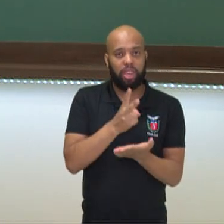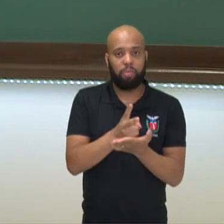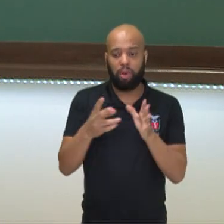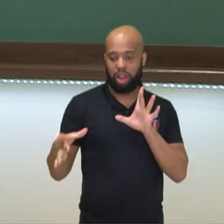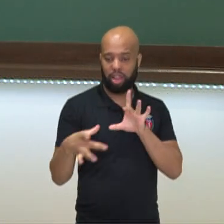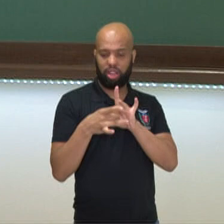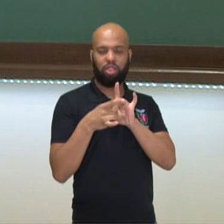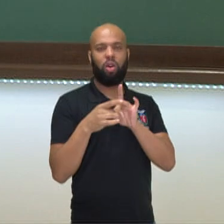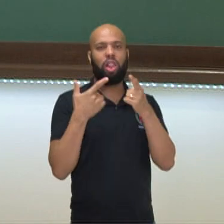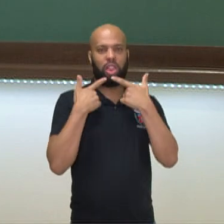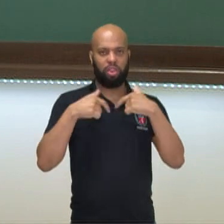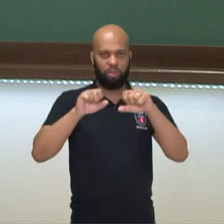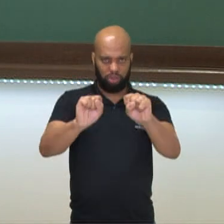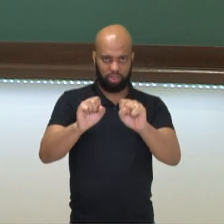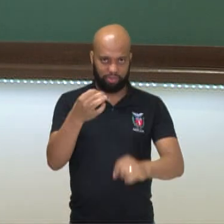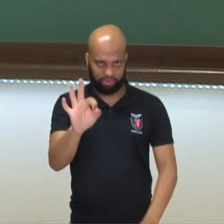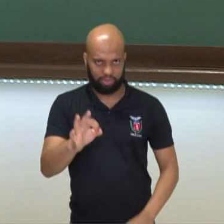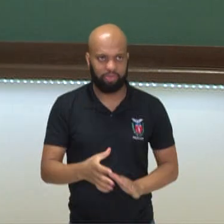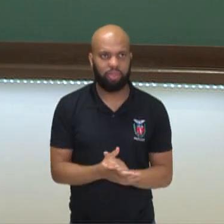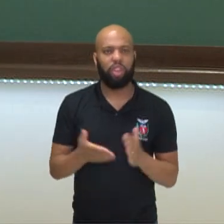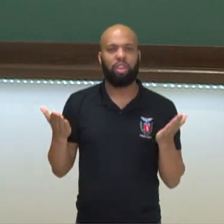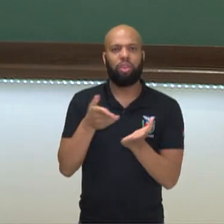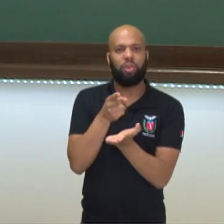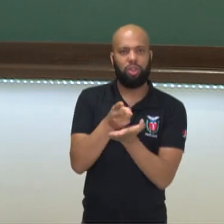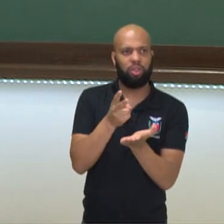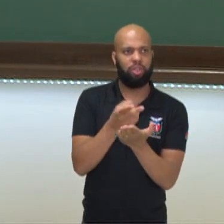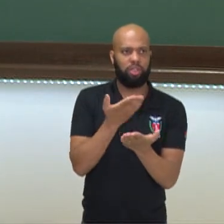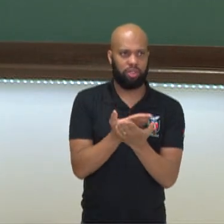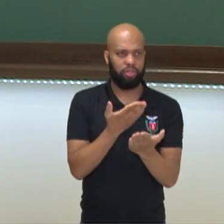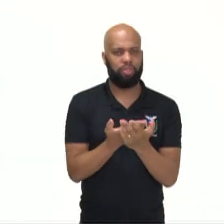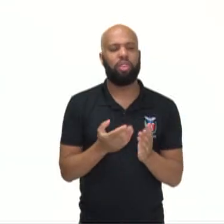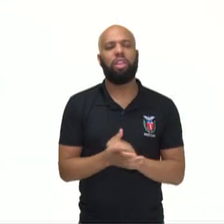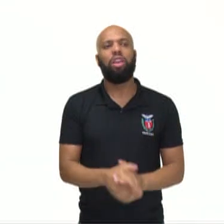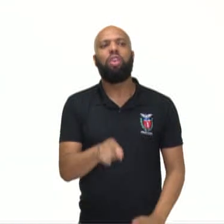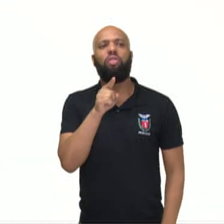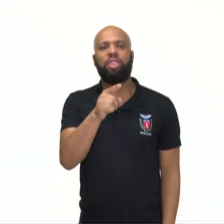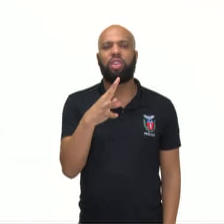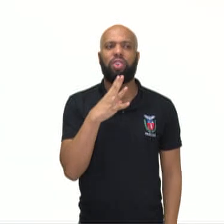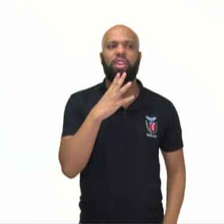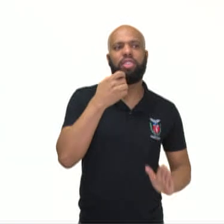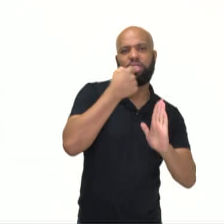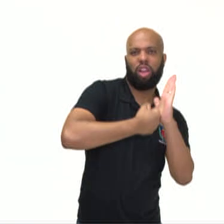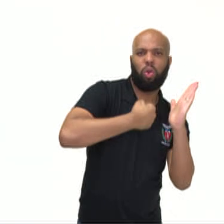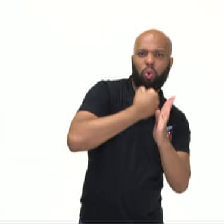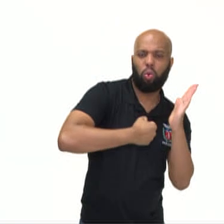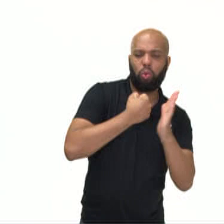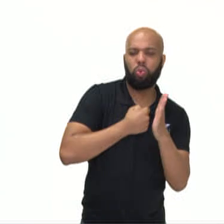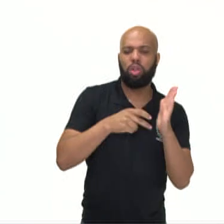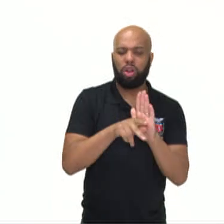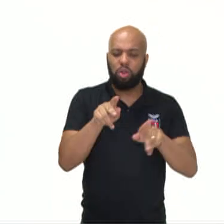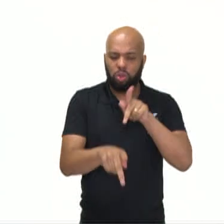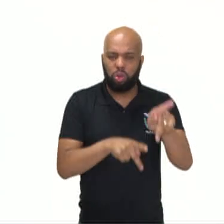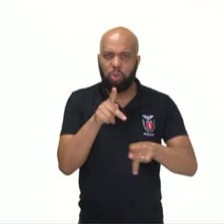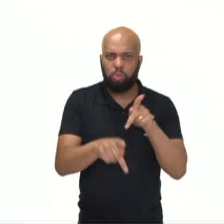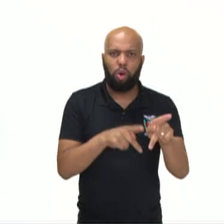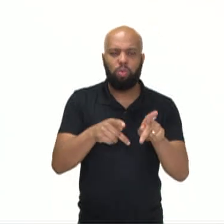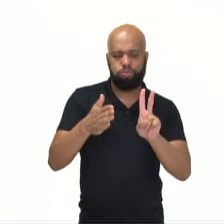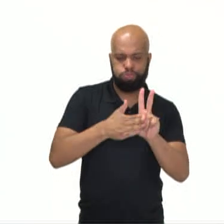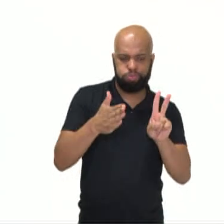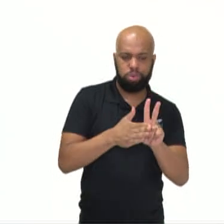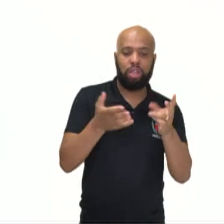ligação linguística. Continuando nossa aula, você conhece a luta dos povos indígenas pelos